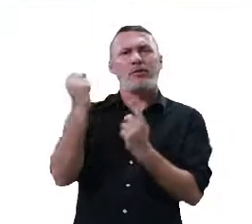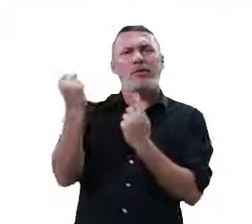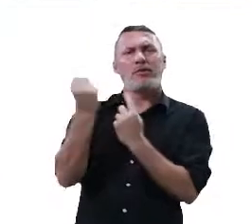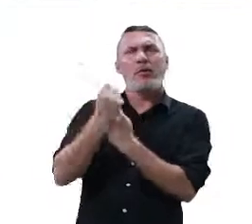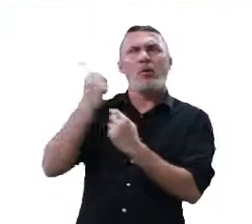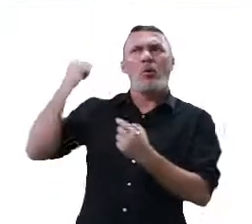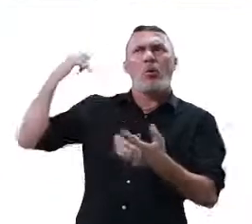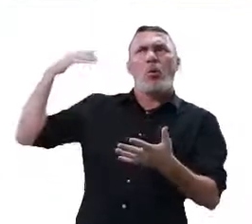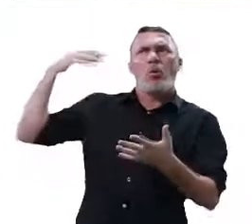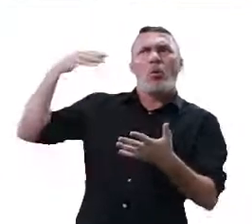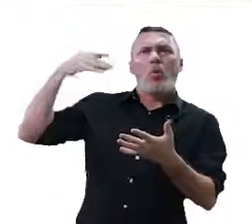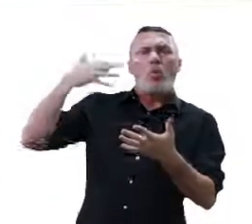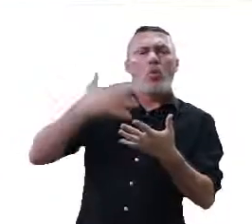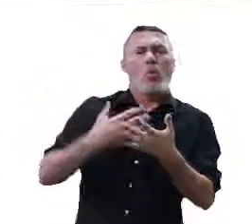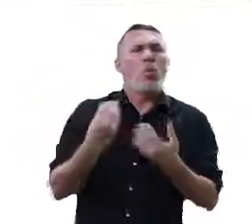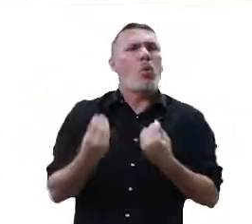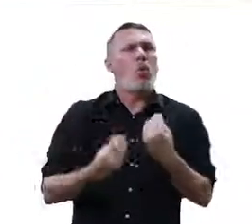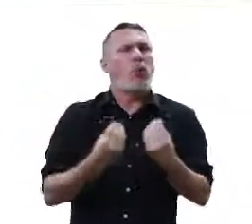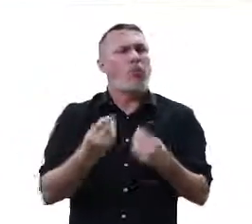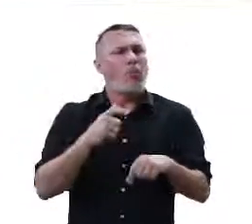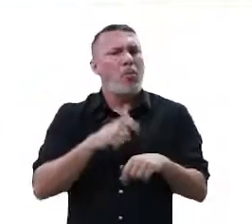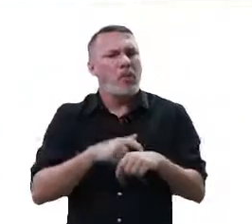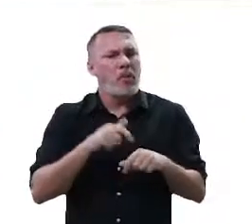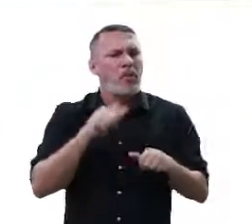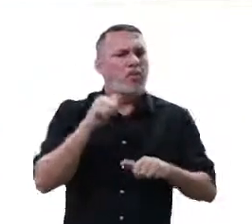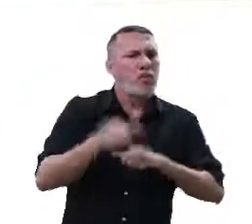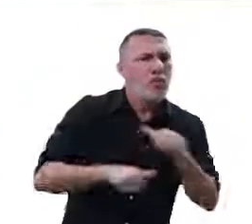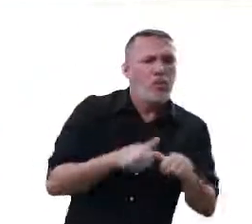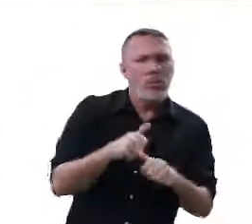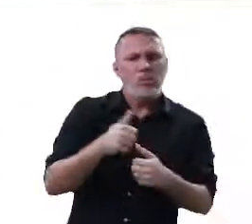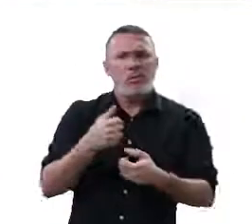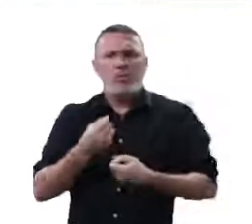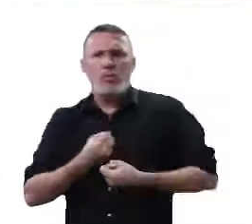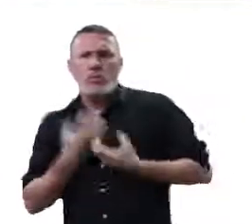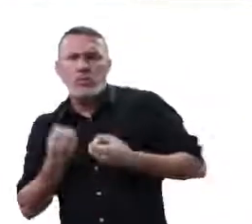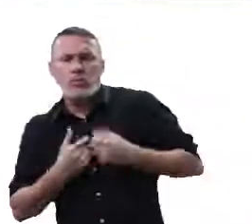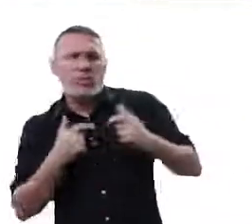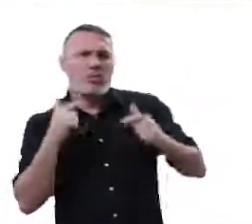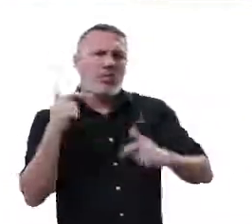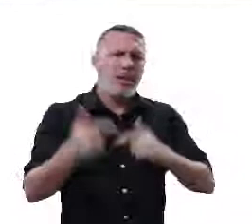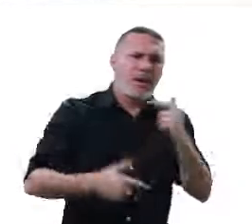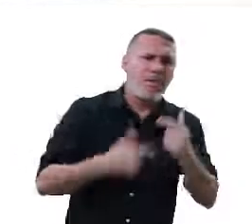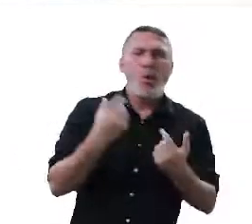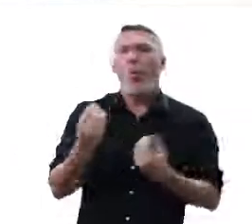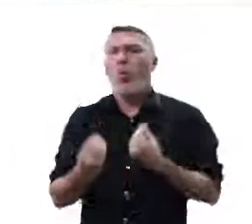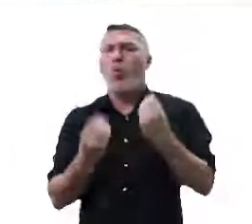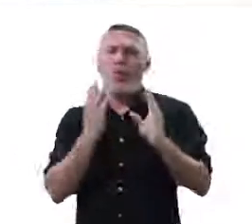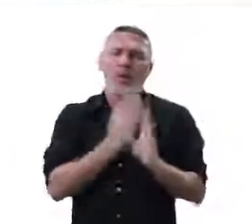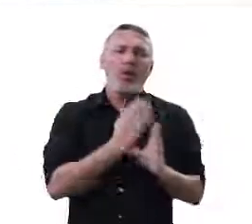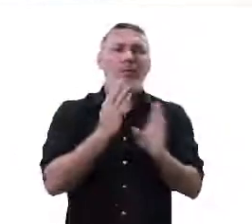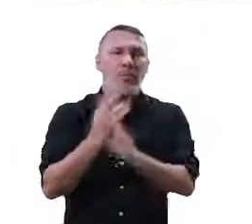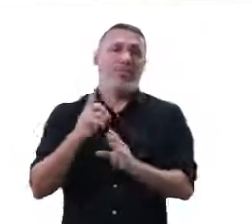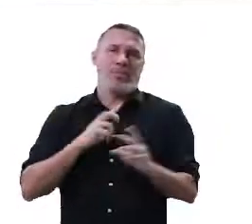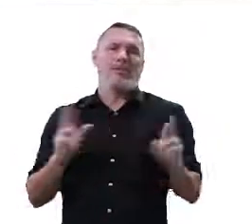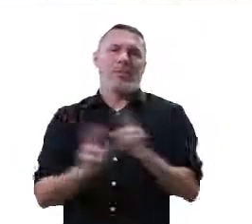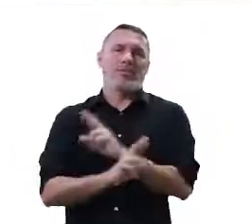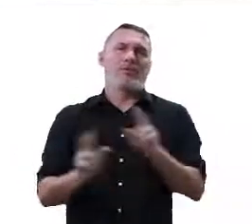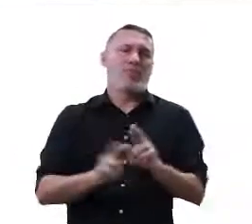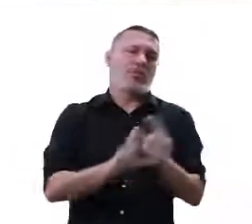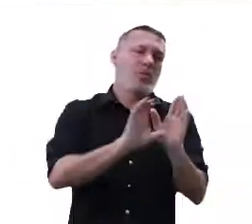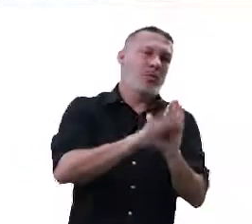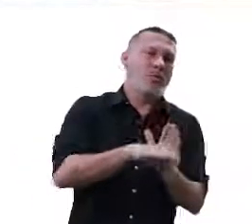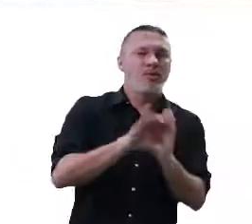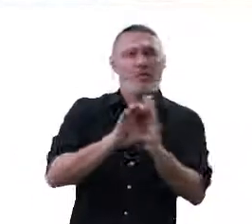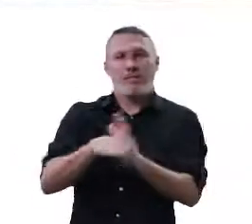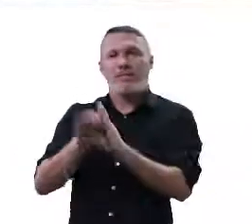sociedades ao longo da história, né, e como é que essas sociedades se organizam para produzir. Então, há toda uma relação entre